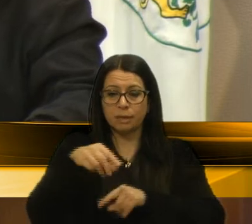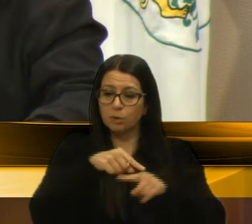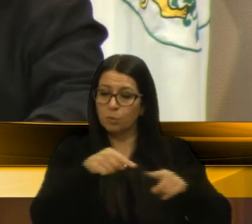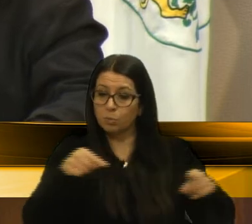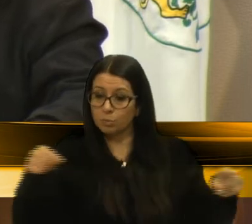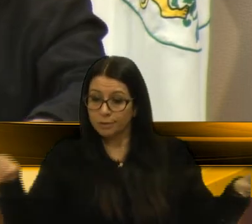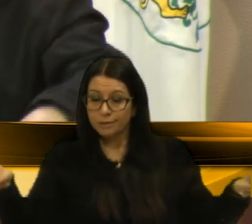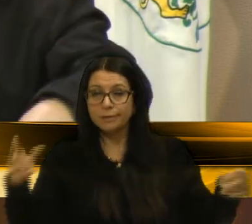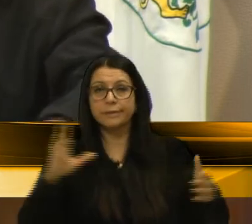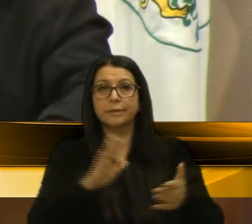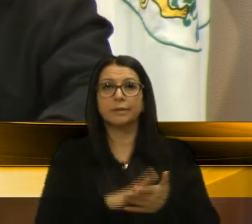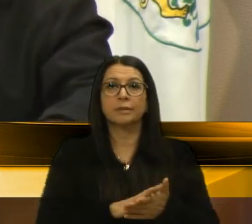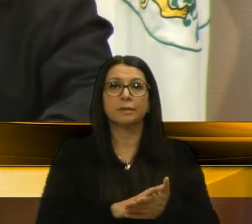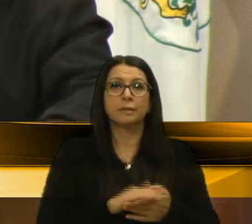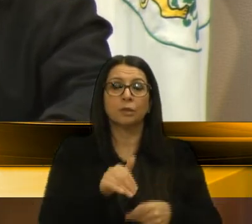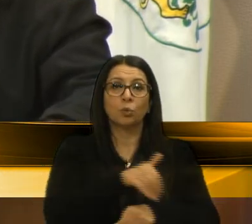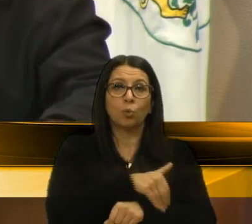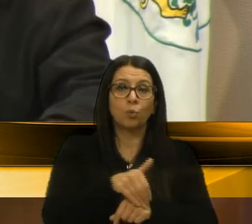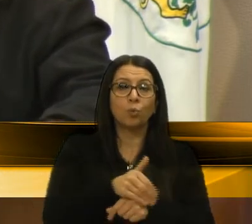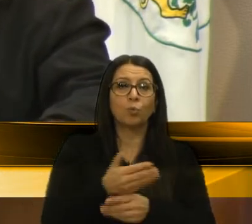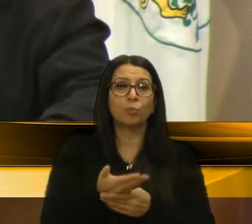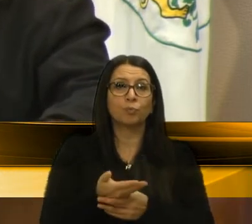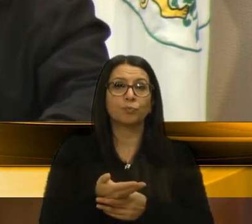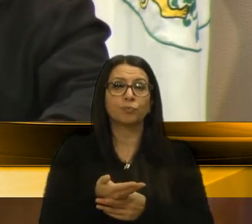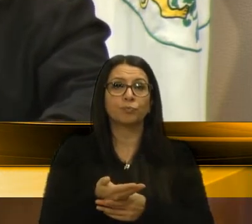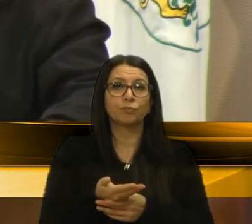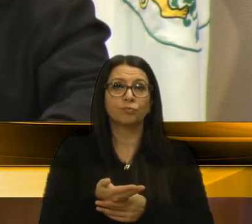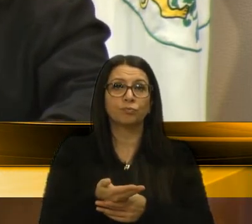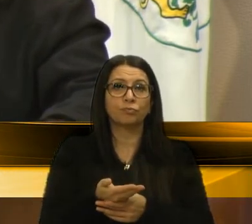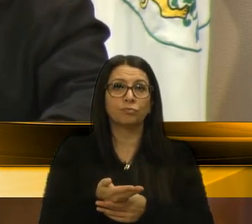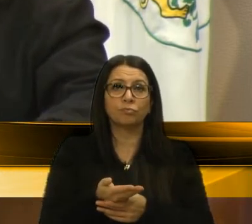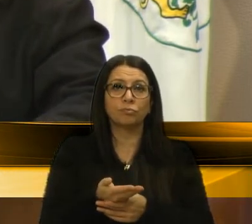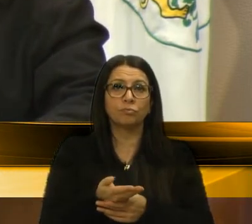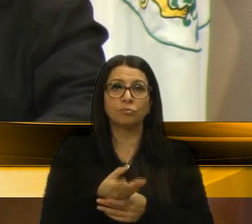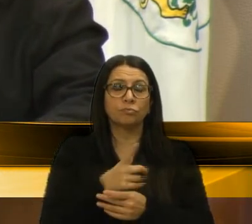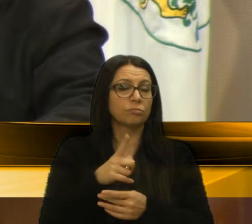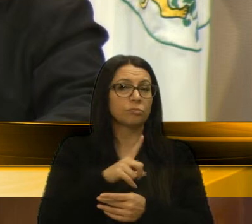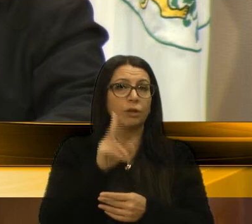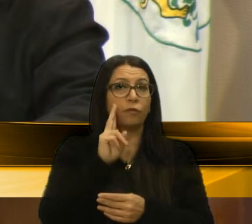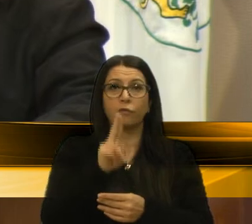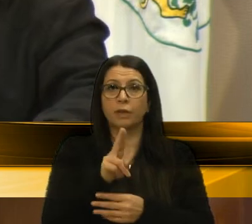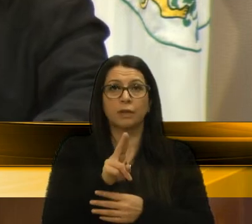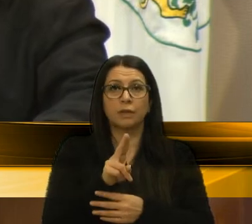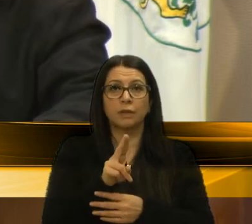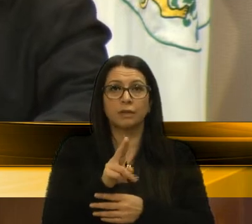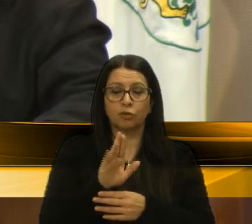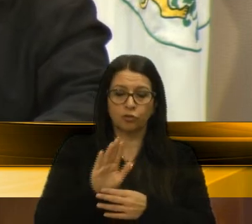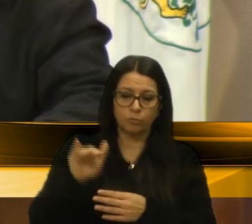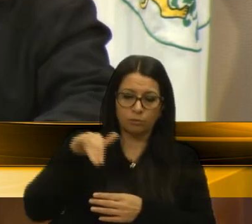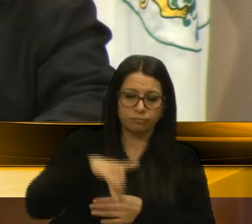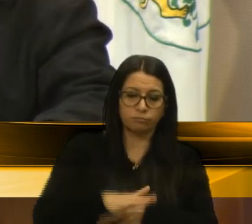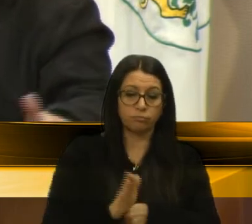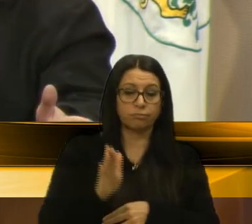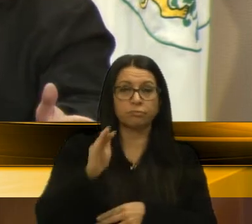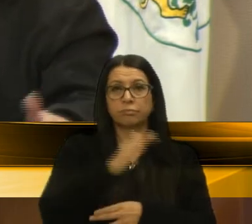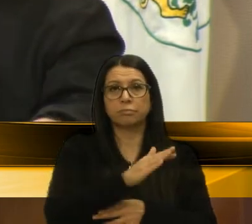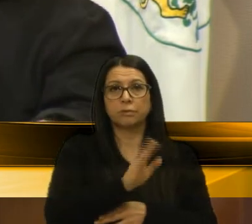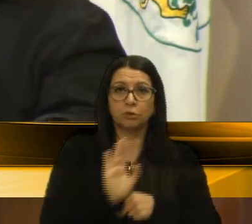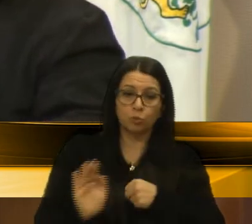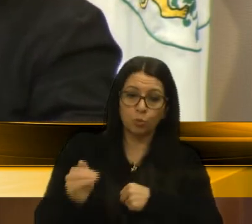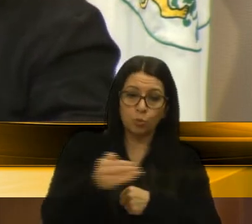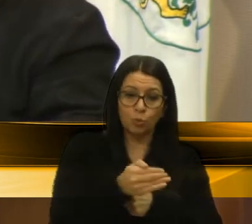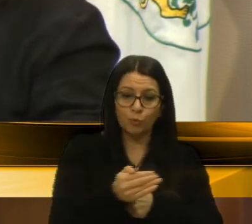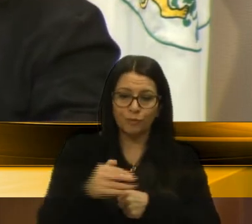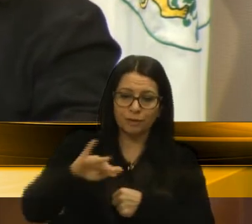Ruas de 6 metros, ruas não observando declive, não observando curva de